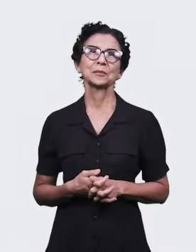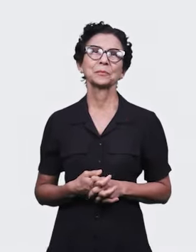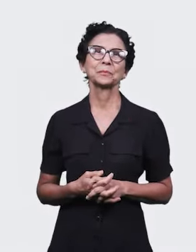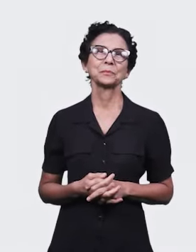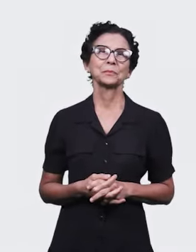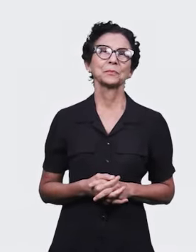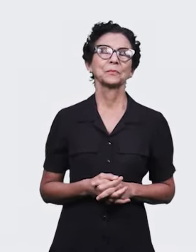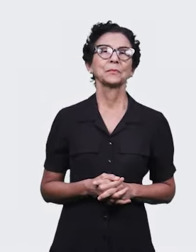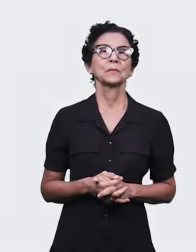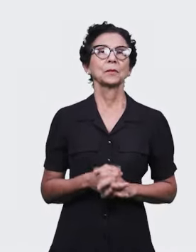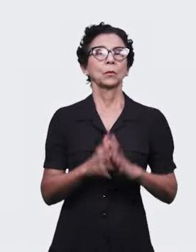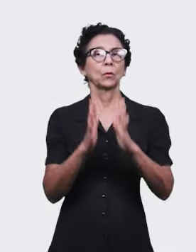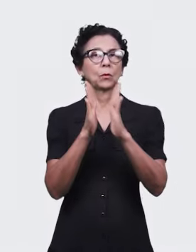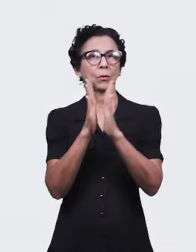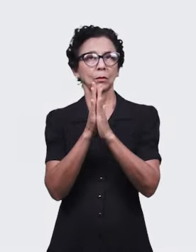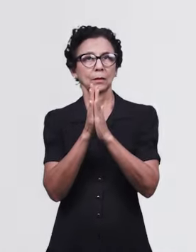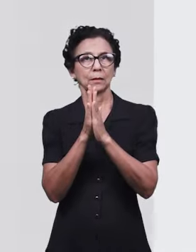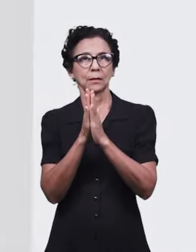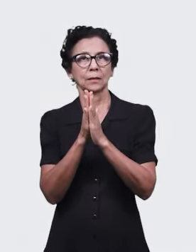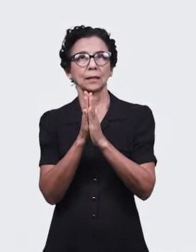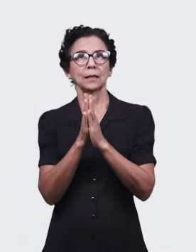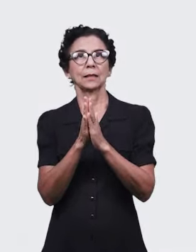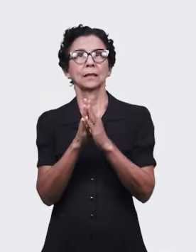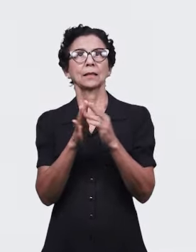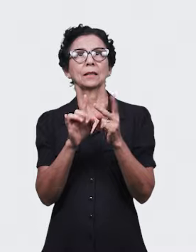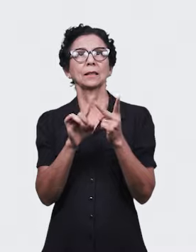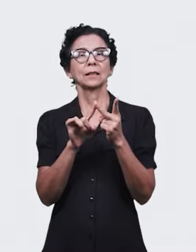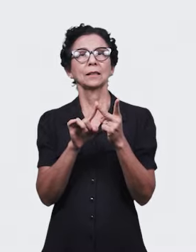classe. Orar, próximo,